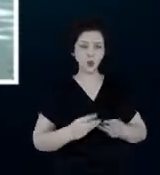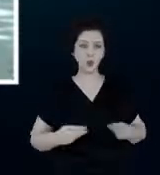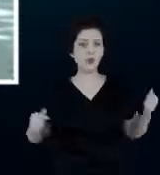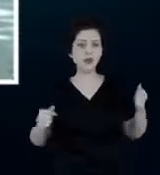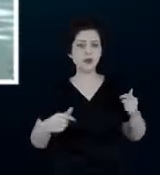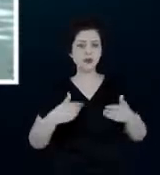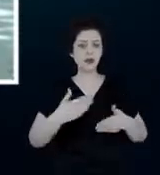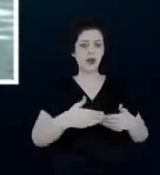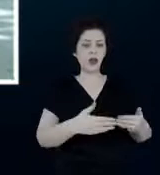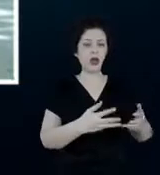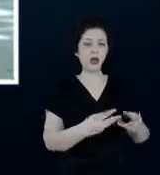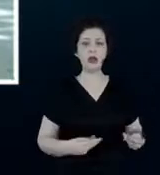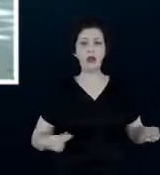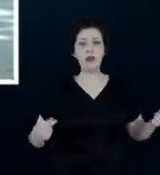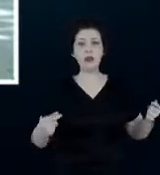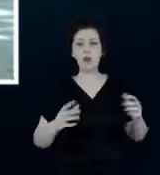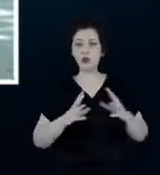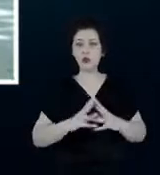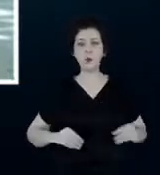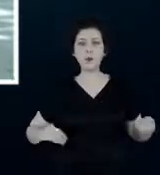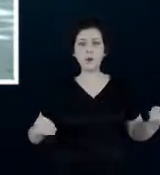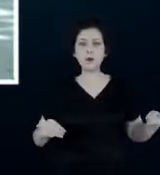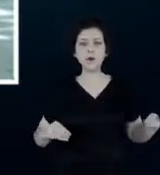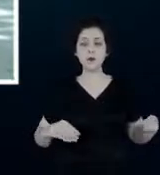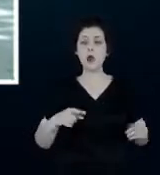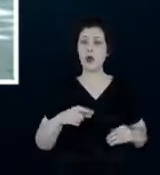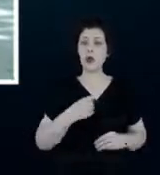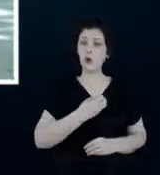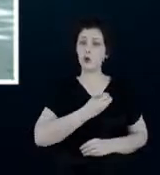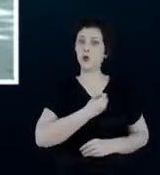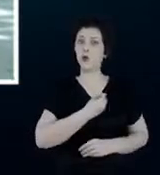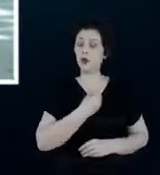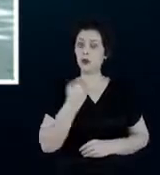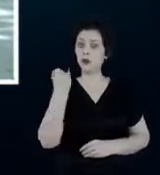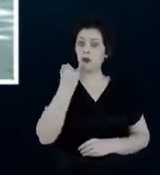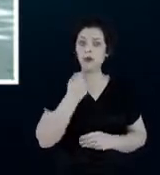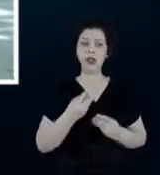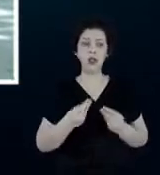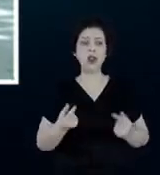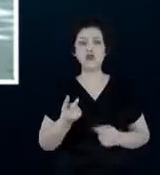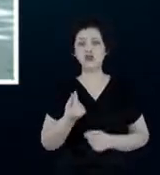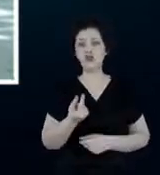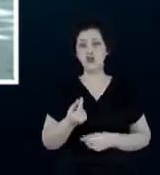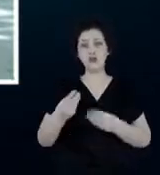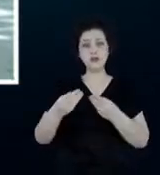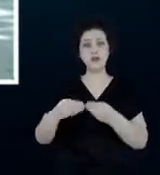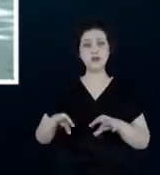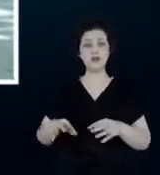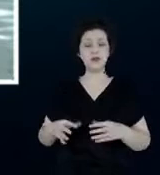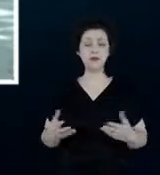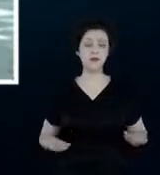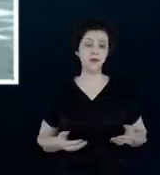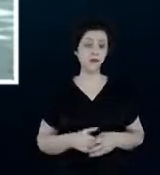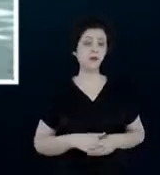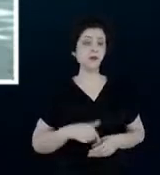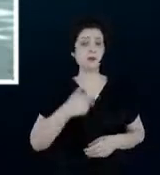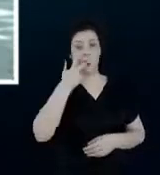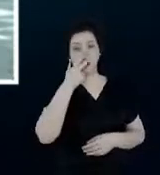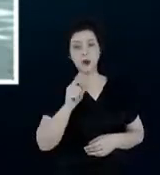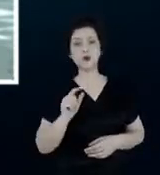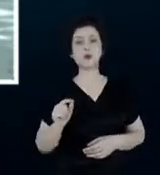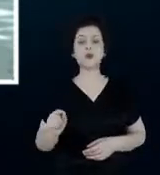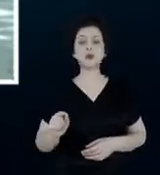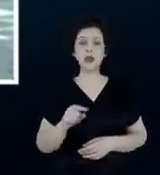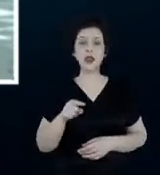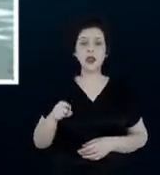meio do processo. Simplesmente desaparece, é um número importante, é dinheiro que foi desperdiçado. Né? Então, eu acho que